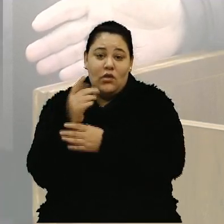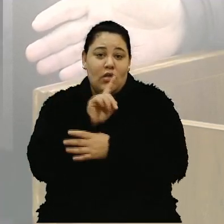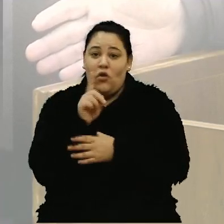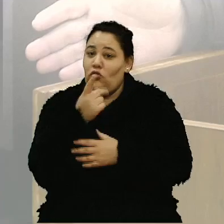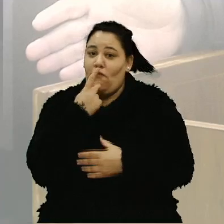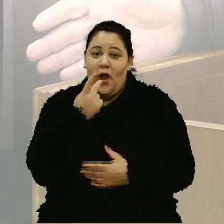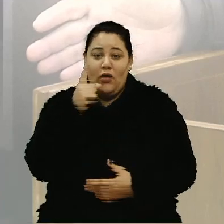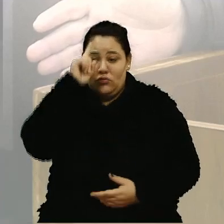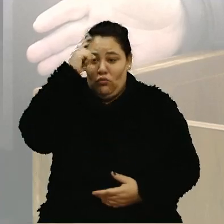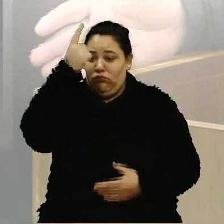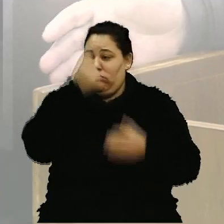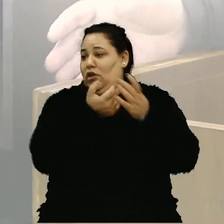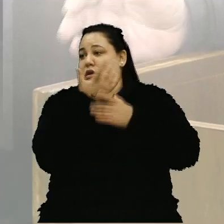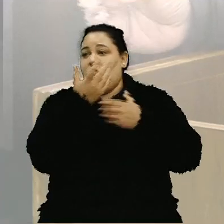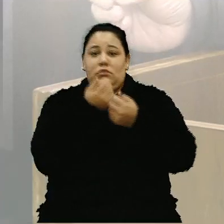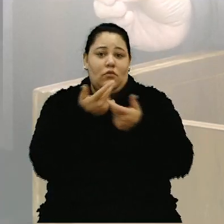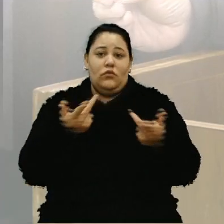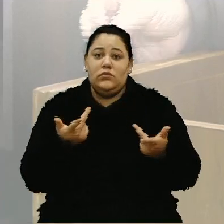estou inventando.